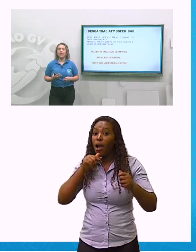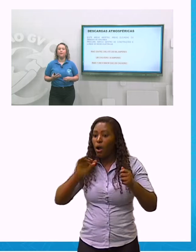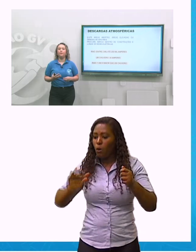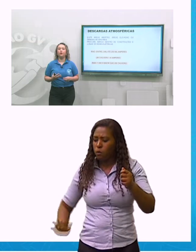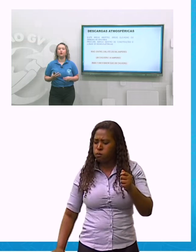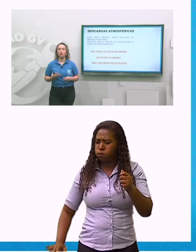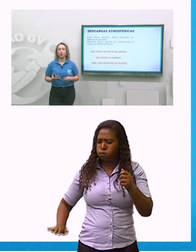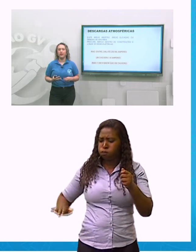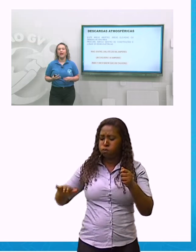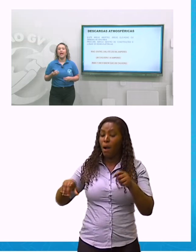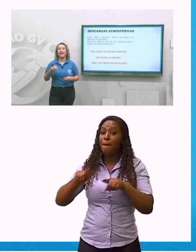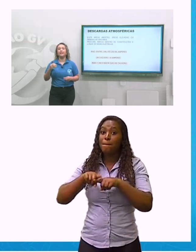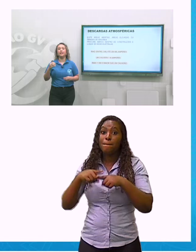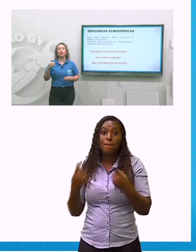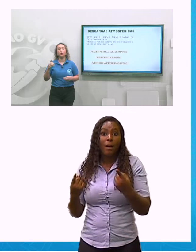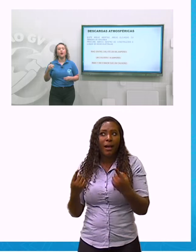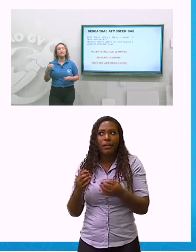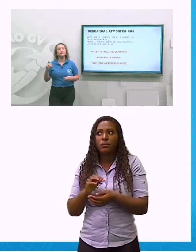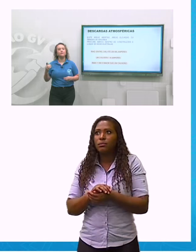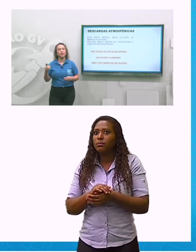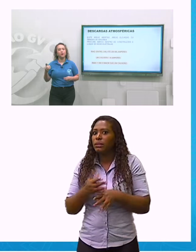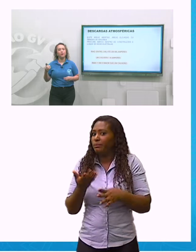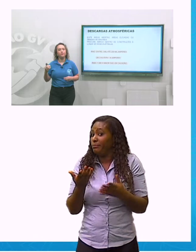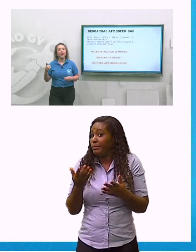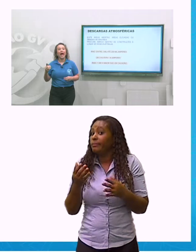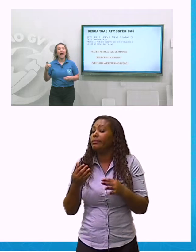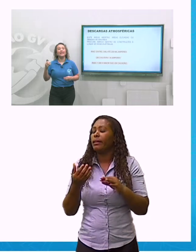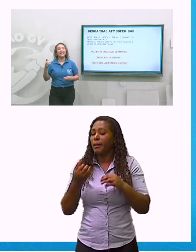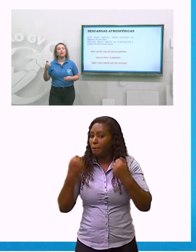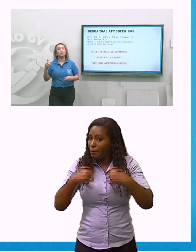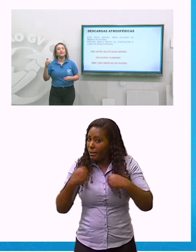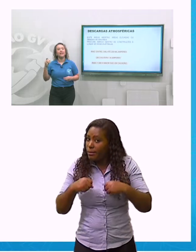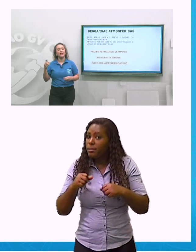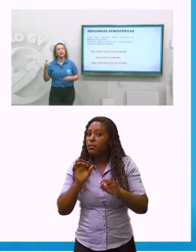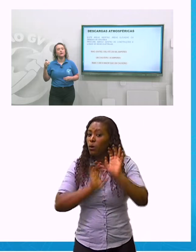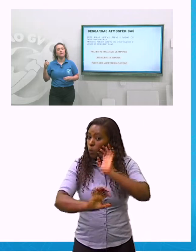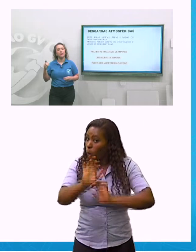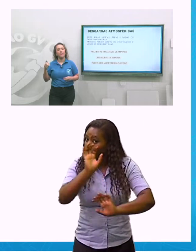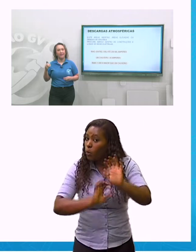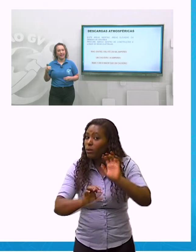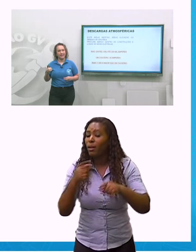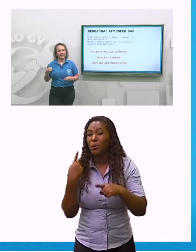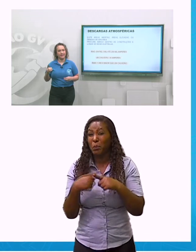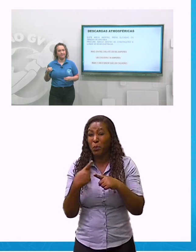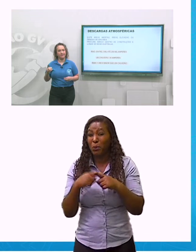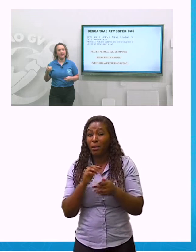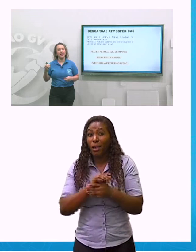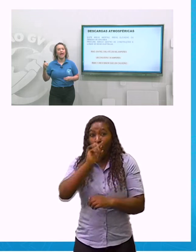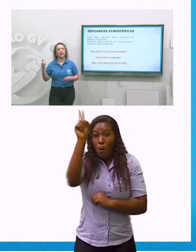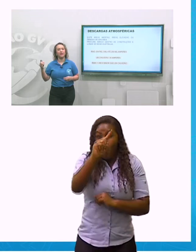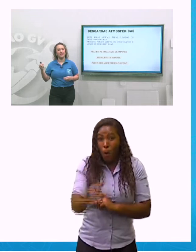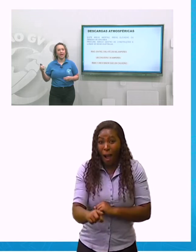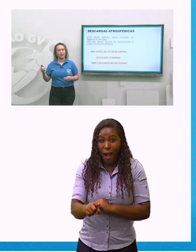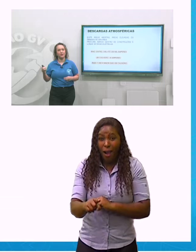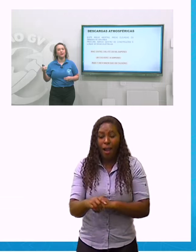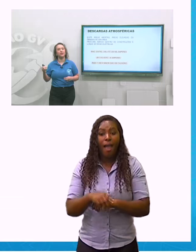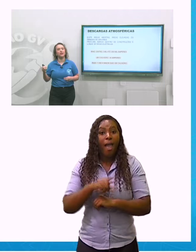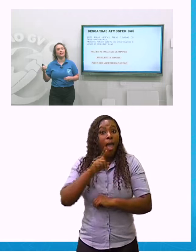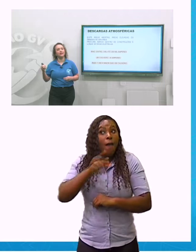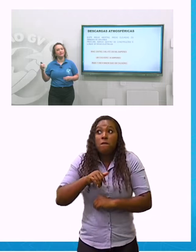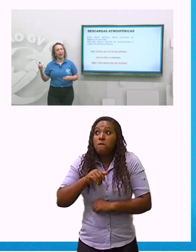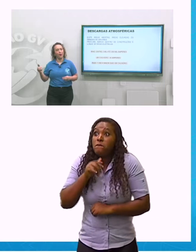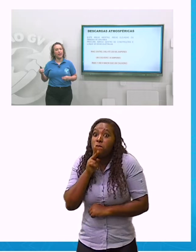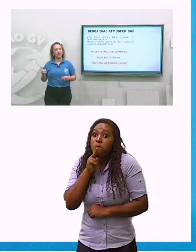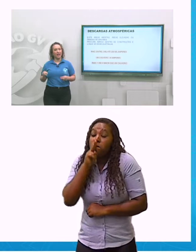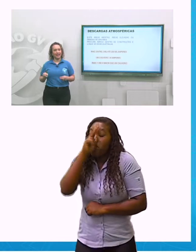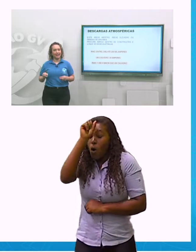raio, ele possui entre 2.000 até 200.000 amperes, que é a unidade de